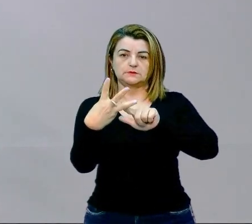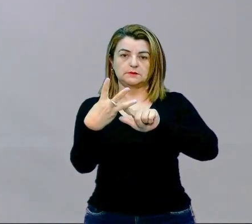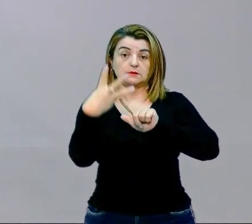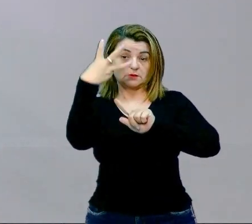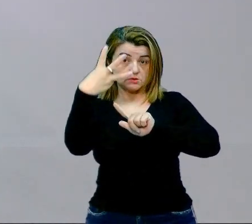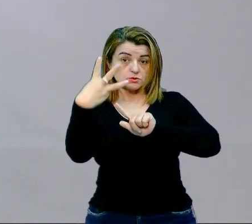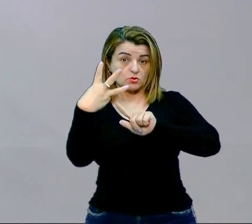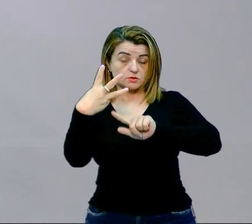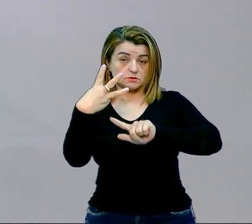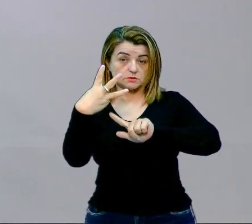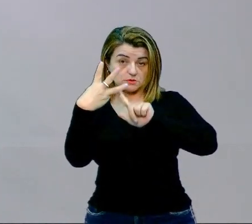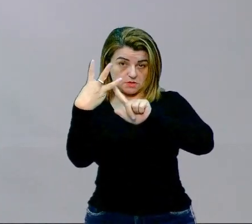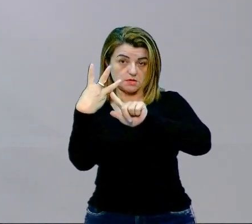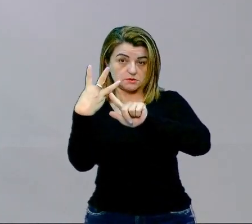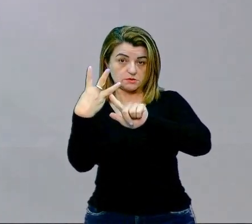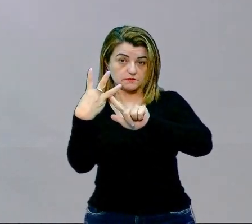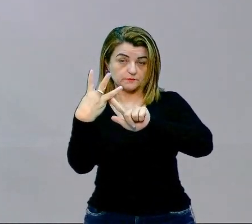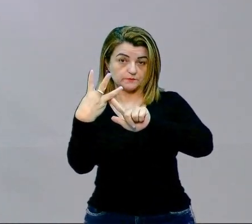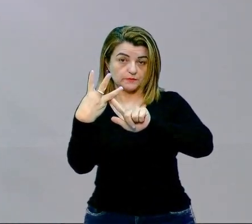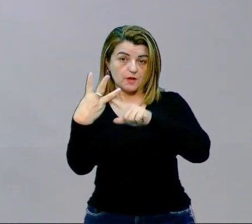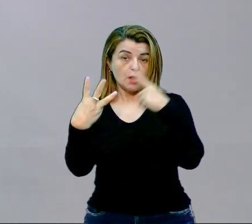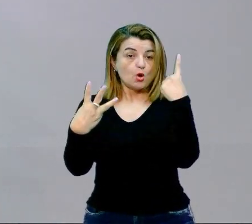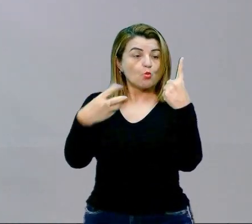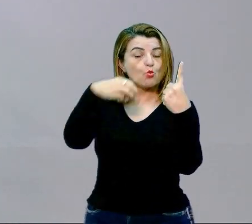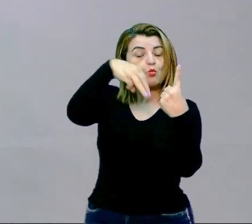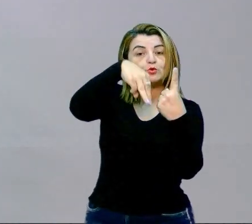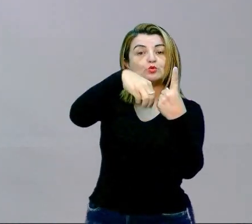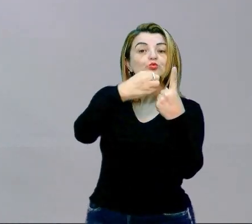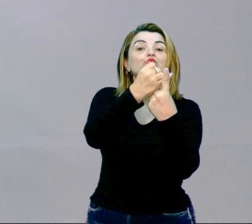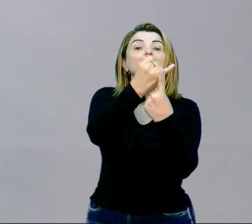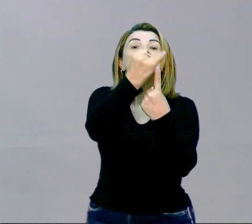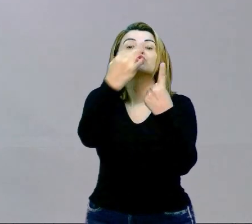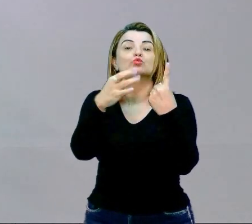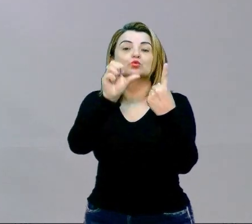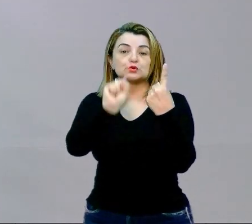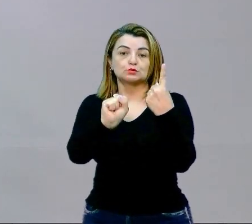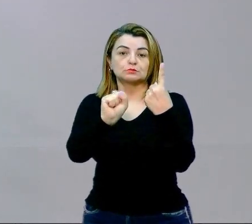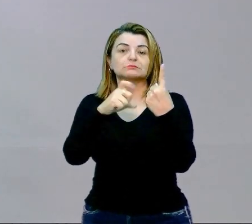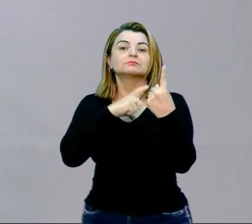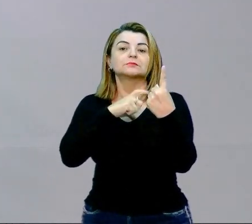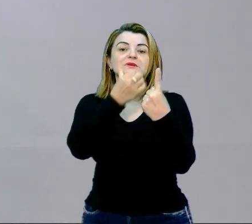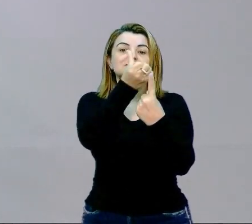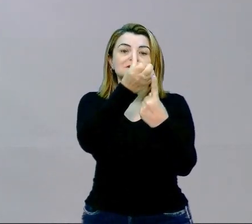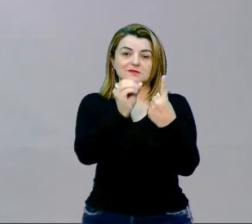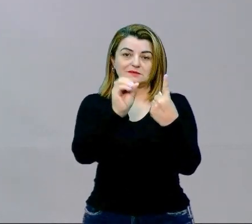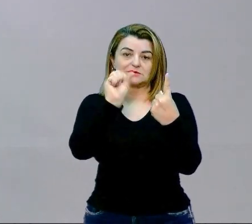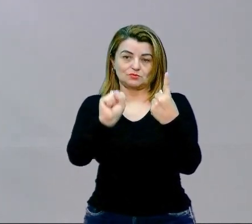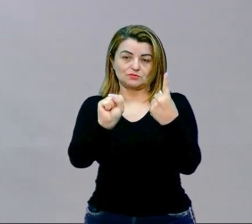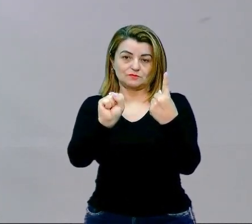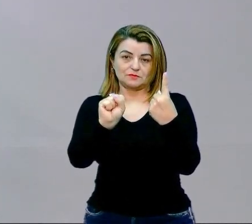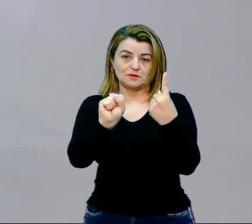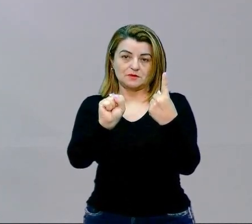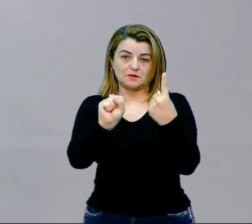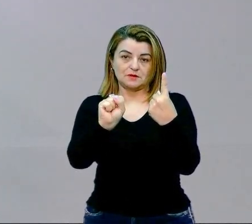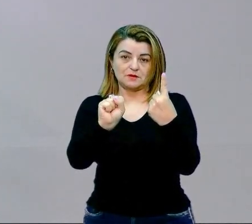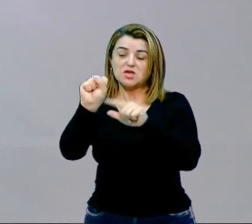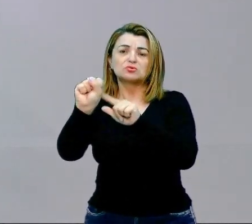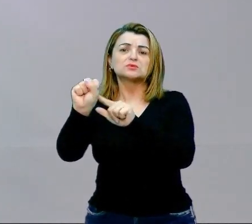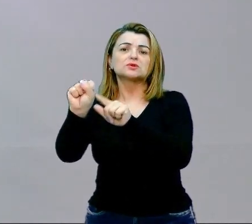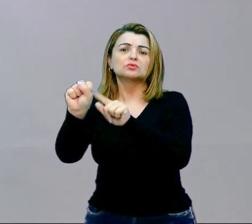3 horas. 3. 1 minuto tem quantos segundos? 60. E o